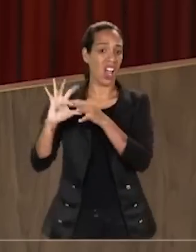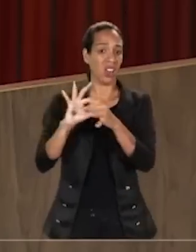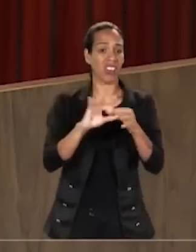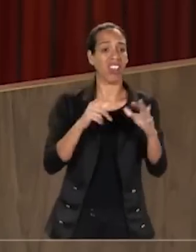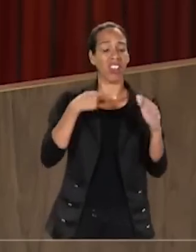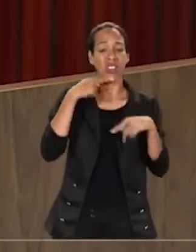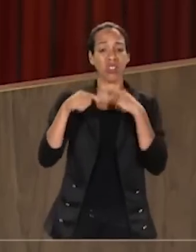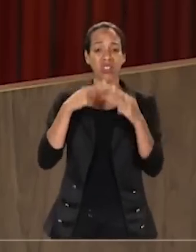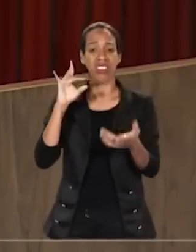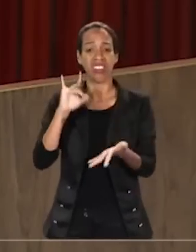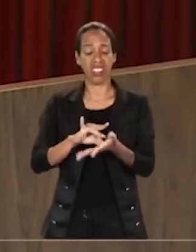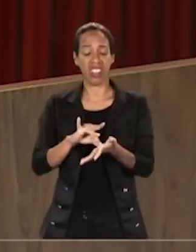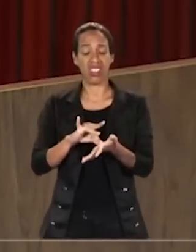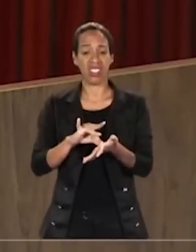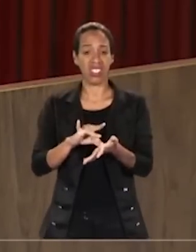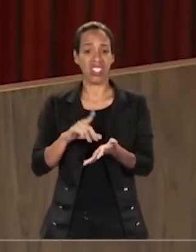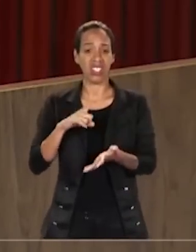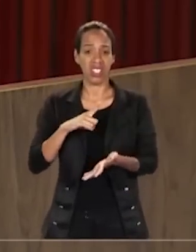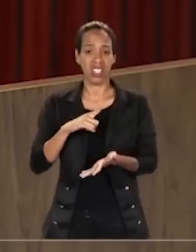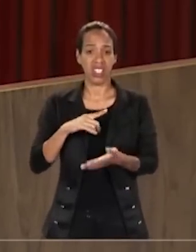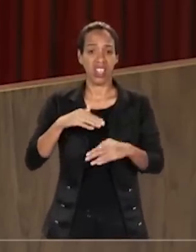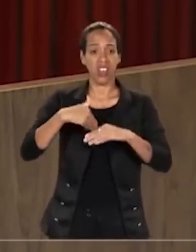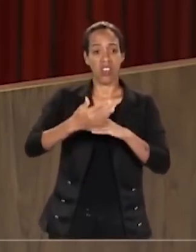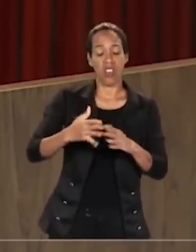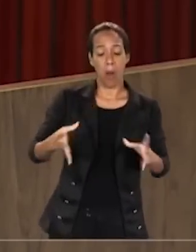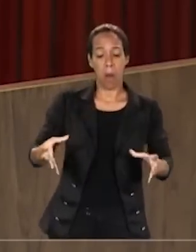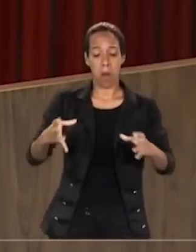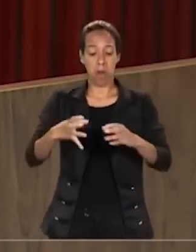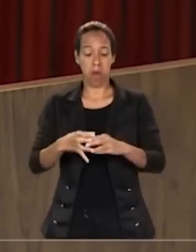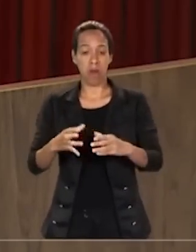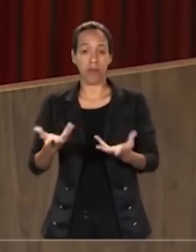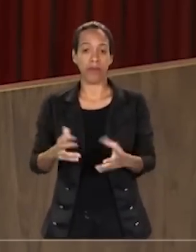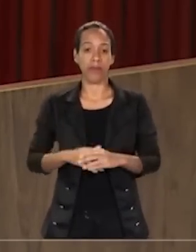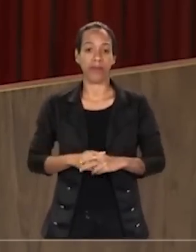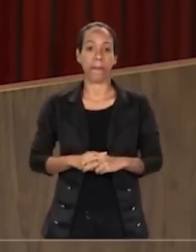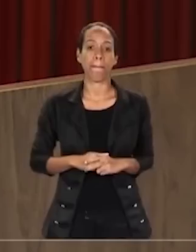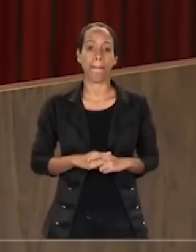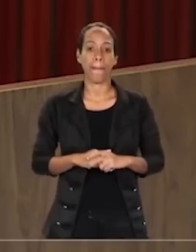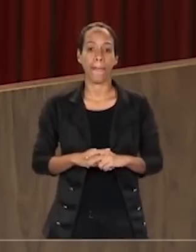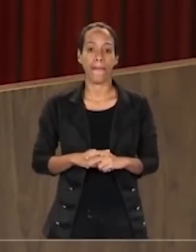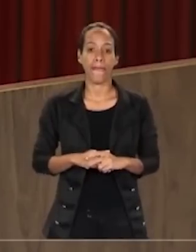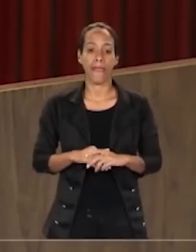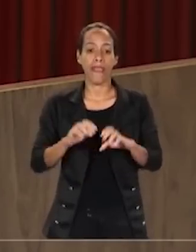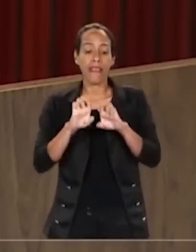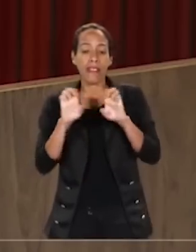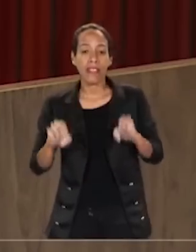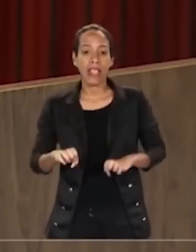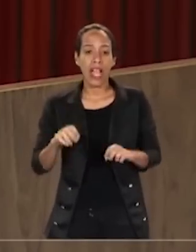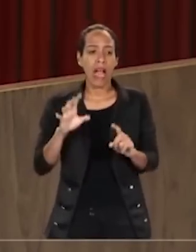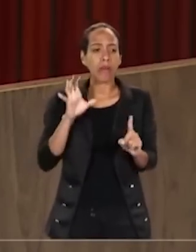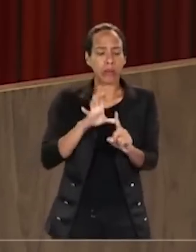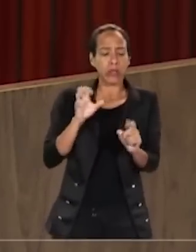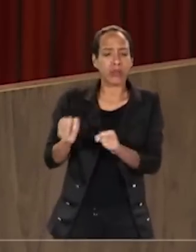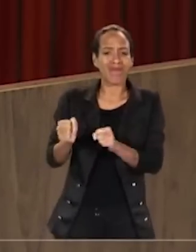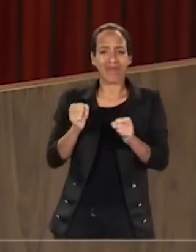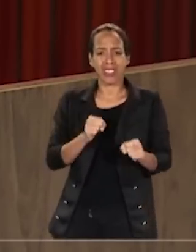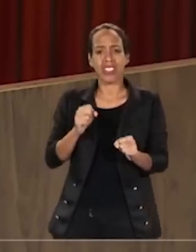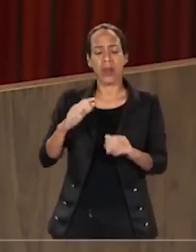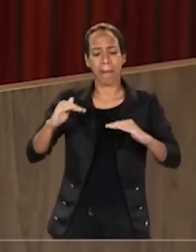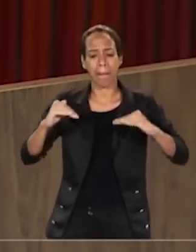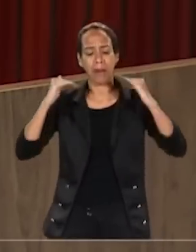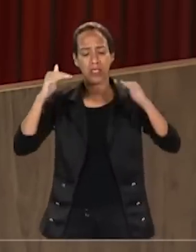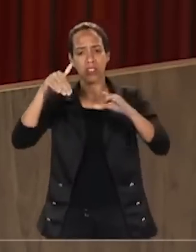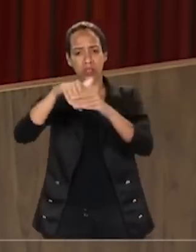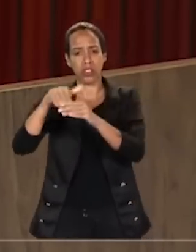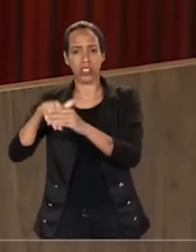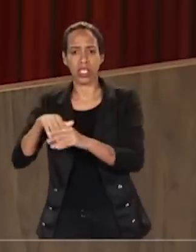contestações factuais oriundas de fora da bolha. Fecho aspas. Uma estratégia, portanto, abusiva de promoção eleitoral à